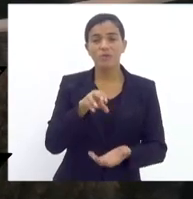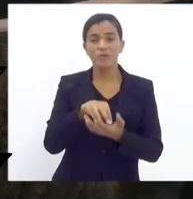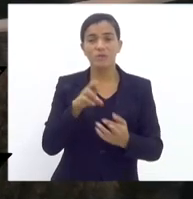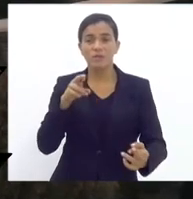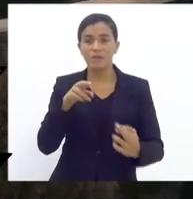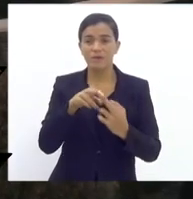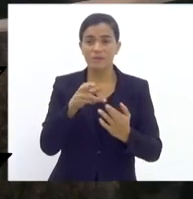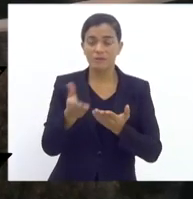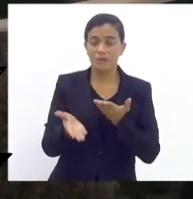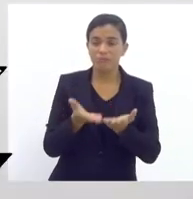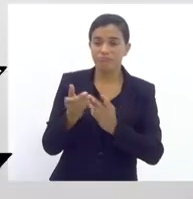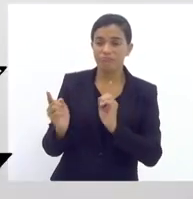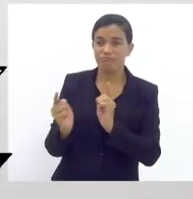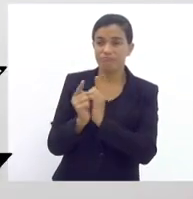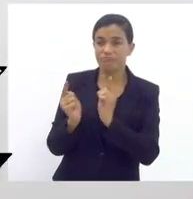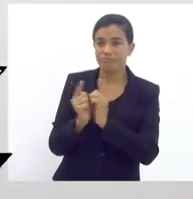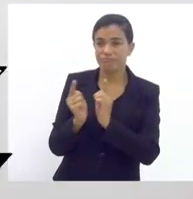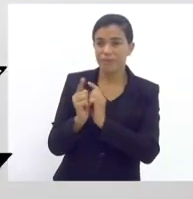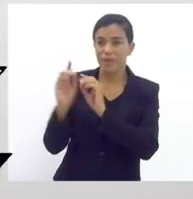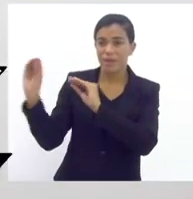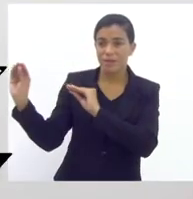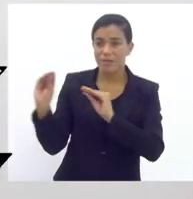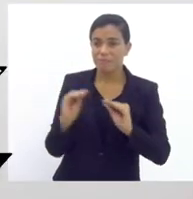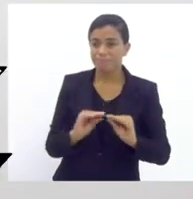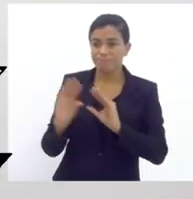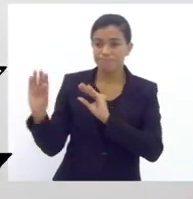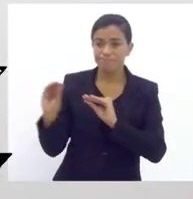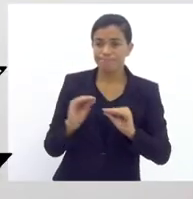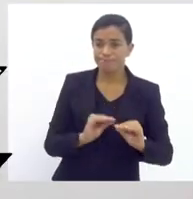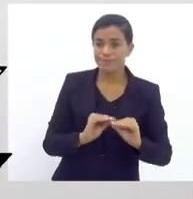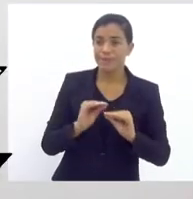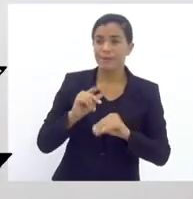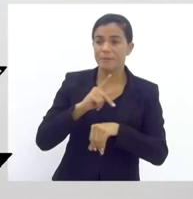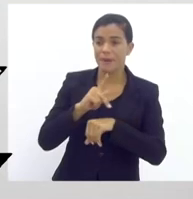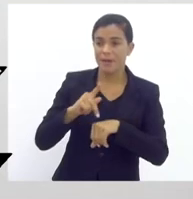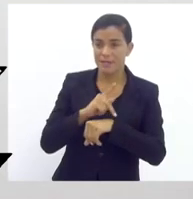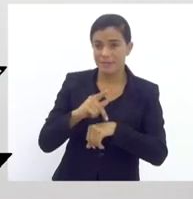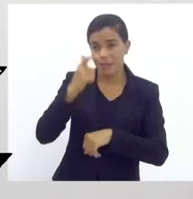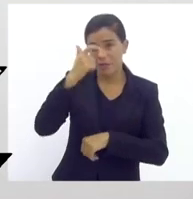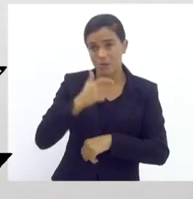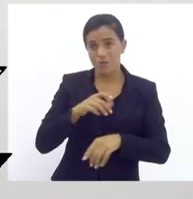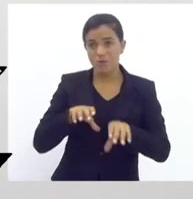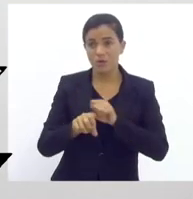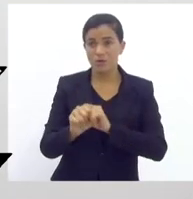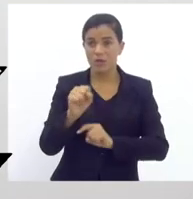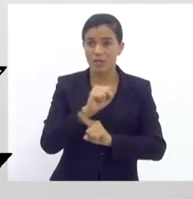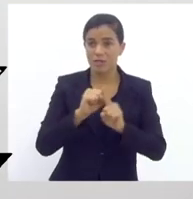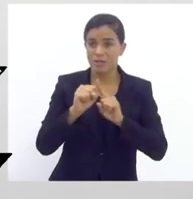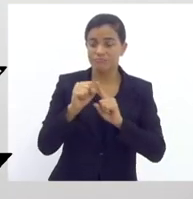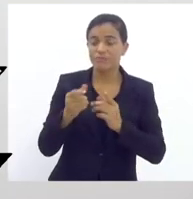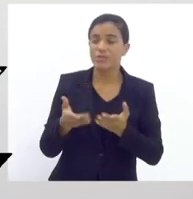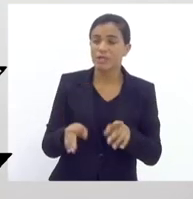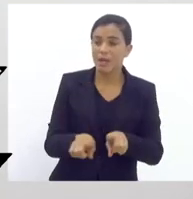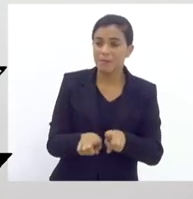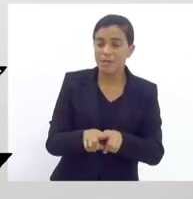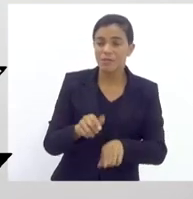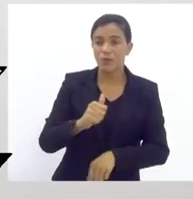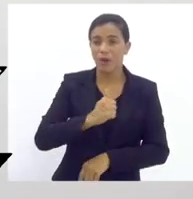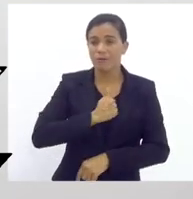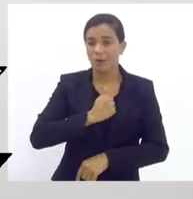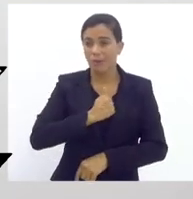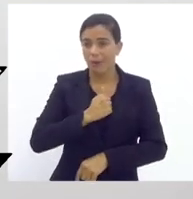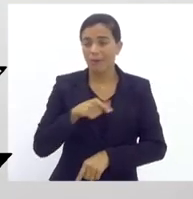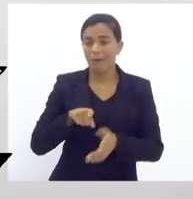de atendimento refugiados Imigrantes sua assistente social sou também antropólogo sou